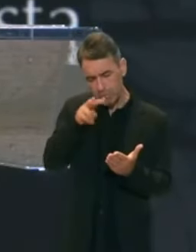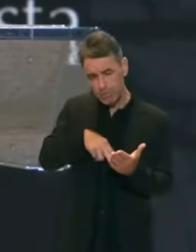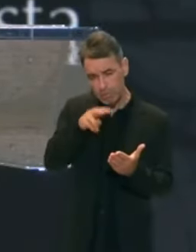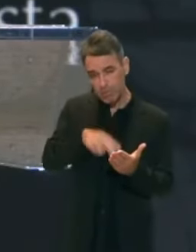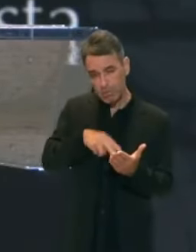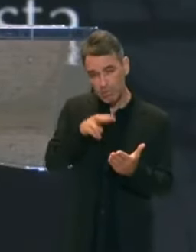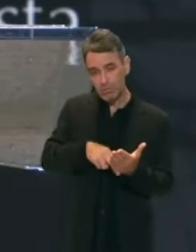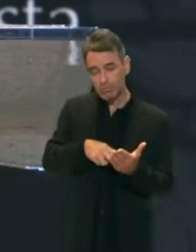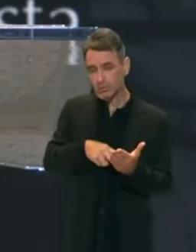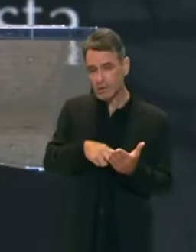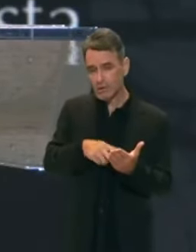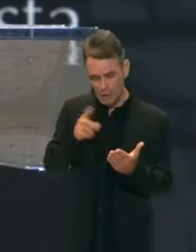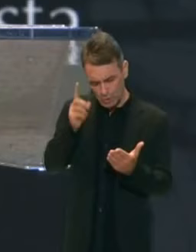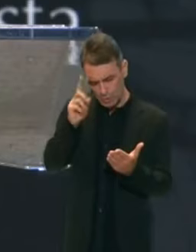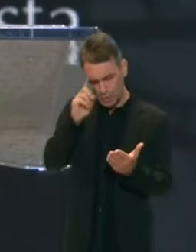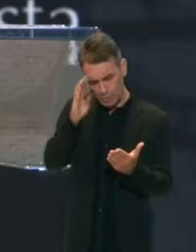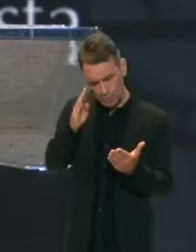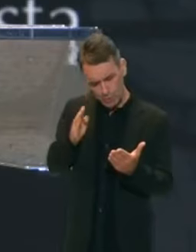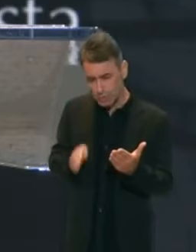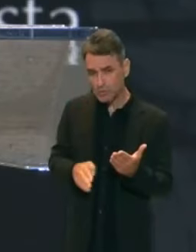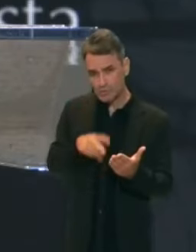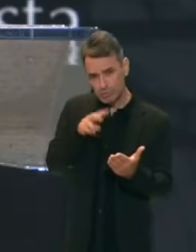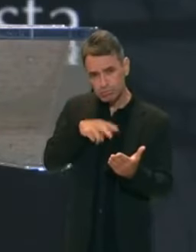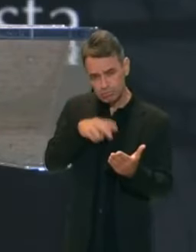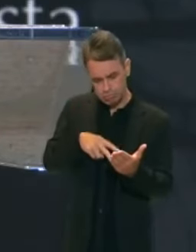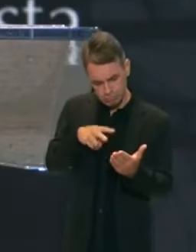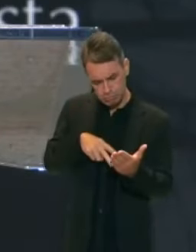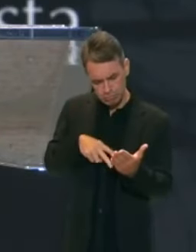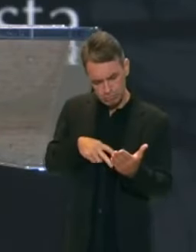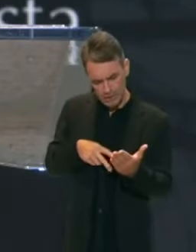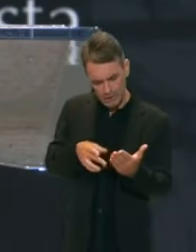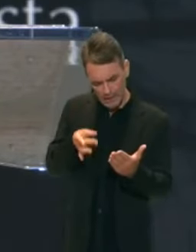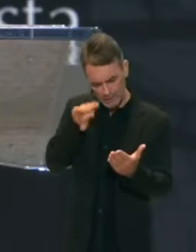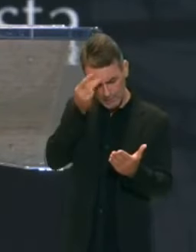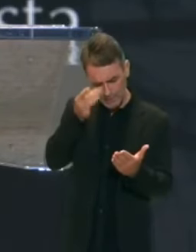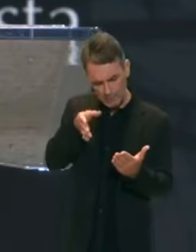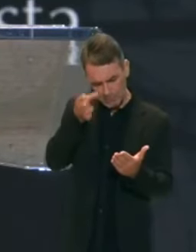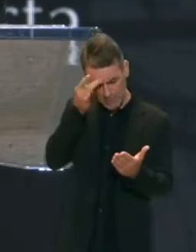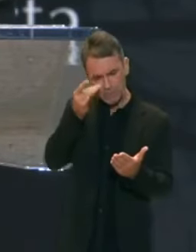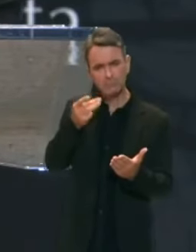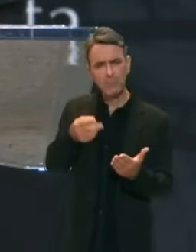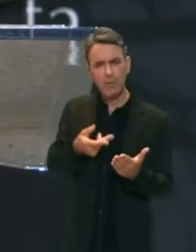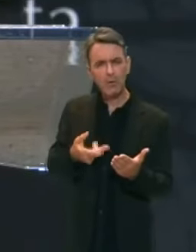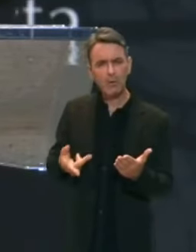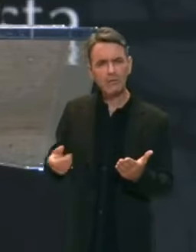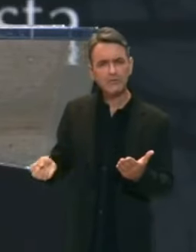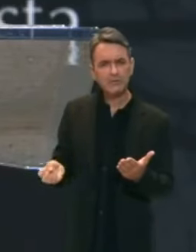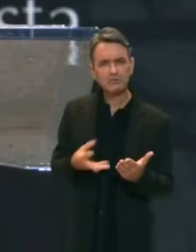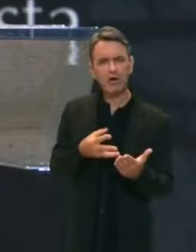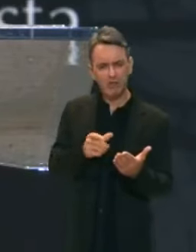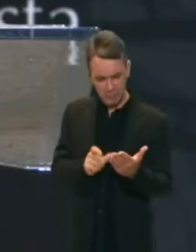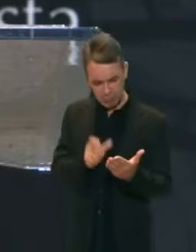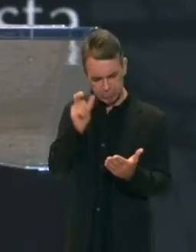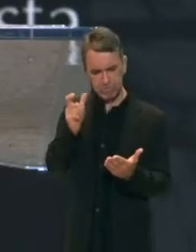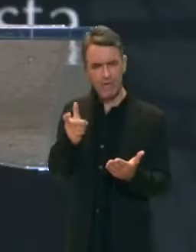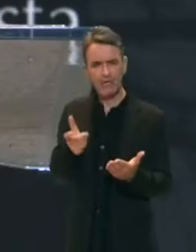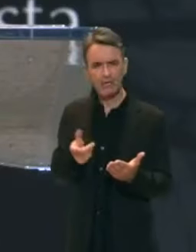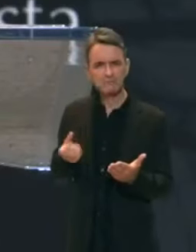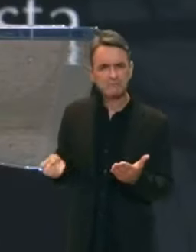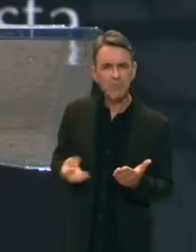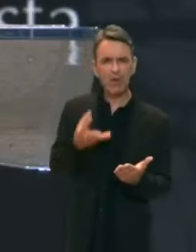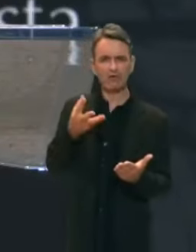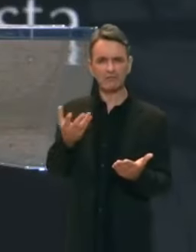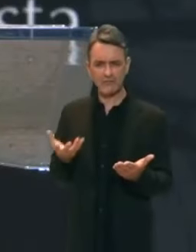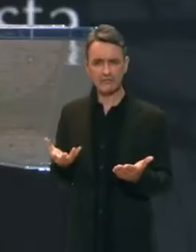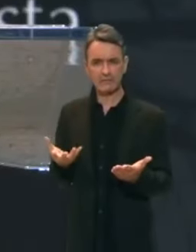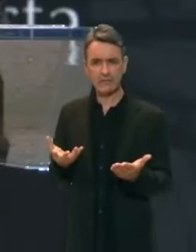capítulo ao último todo dia e vou aprendendo uma coisa muito legal. Todo dia eu aprendo uma coisa nova, uma palavra nova, uma expressão diferente. E